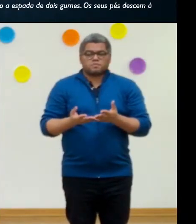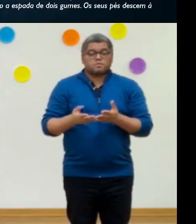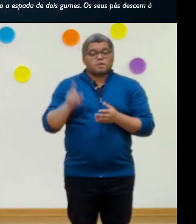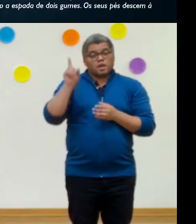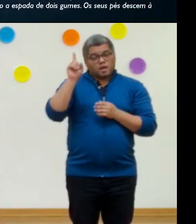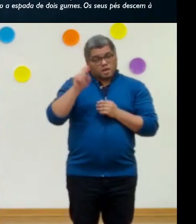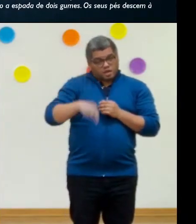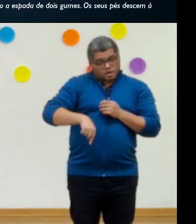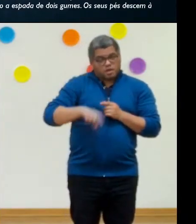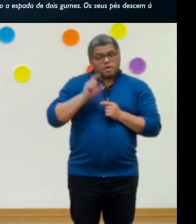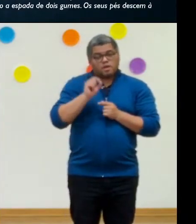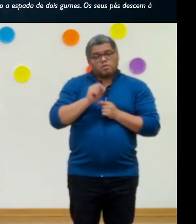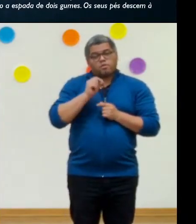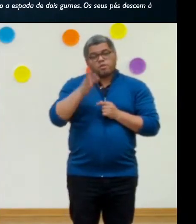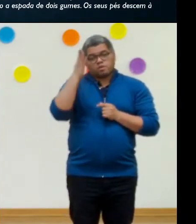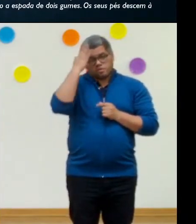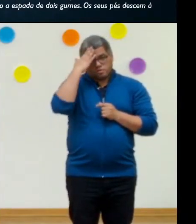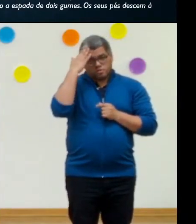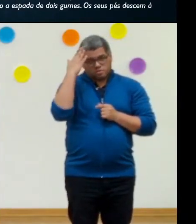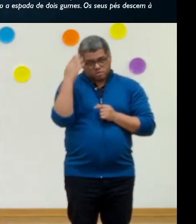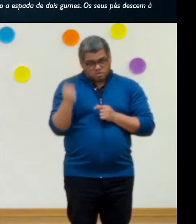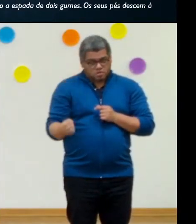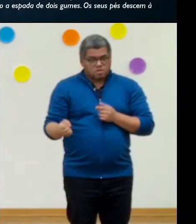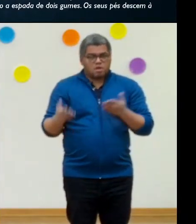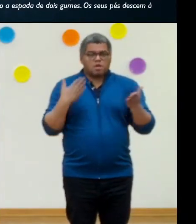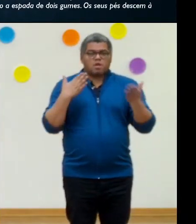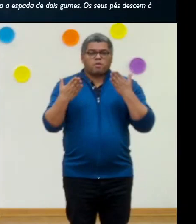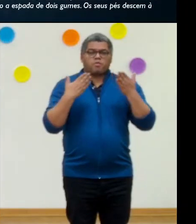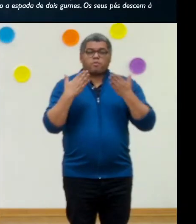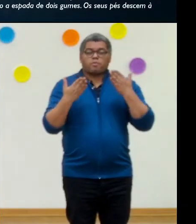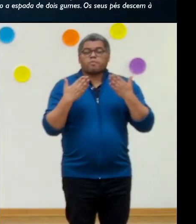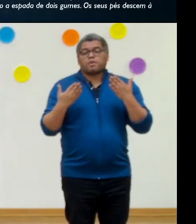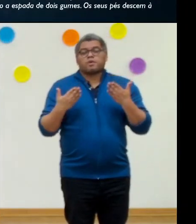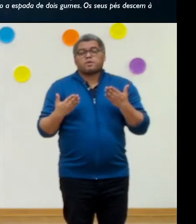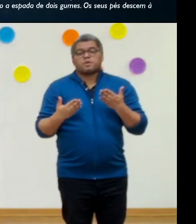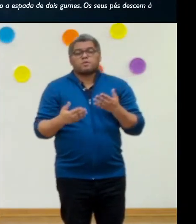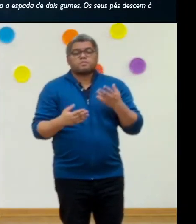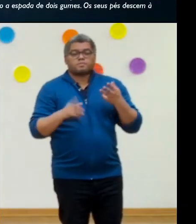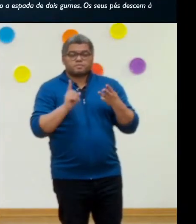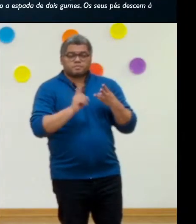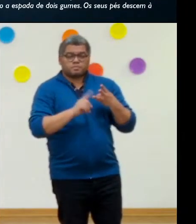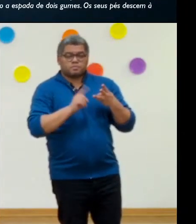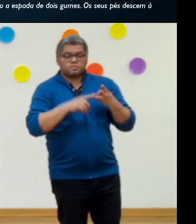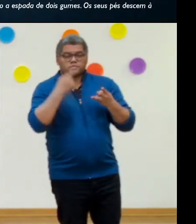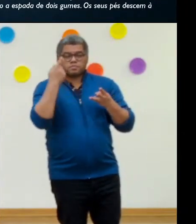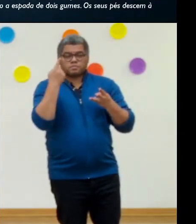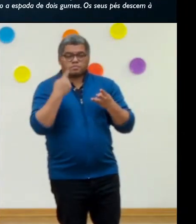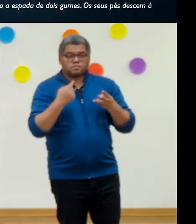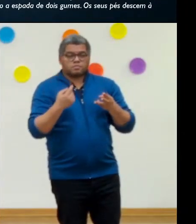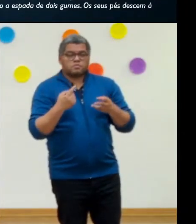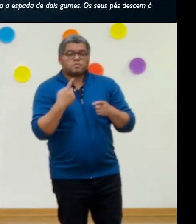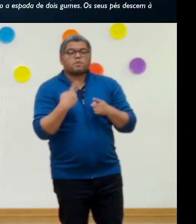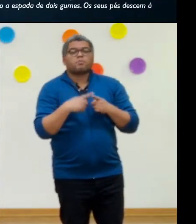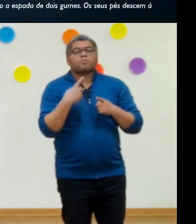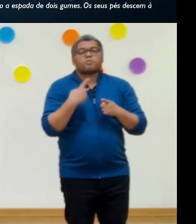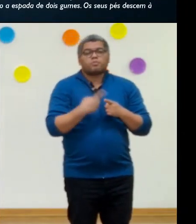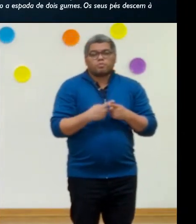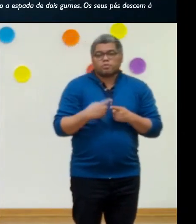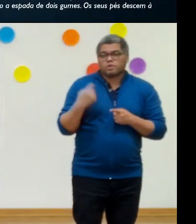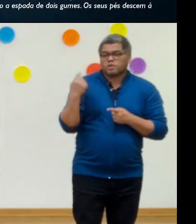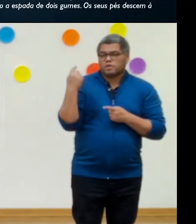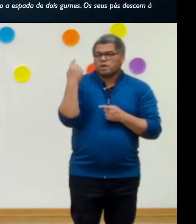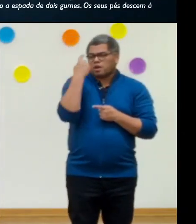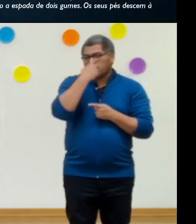Esse é o que Salomão compara quem vai para o adultério. E o último texto aqui. Porque os lábios da mulher